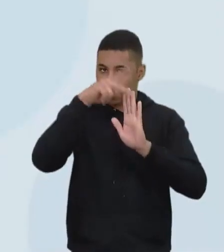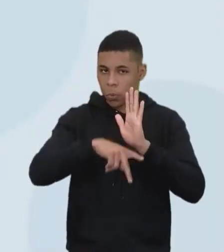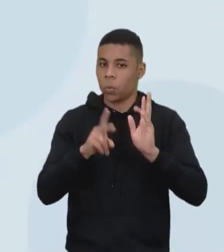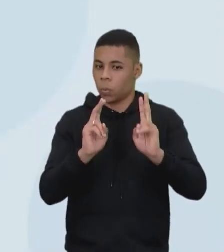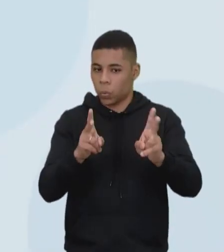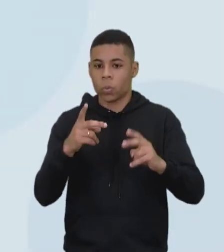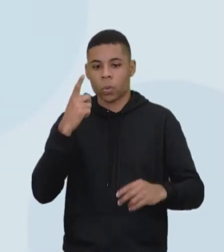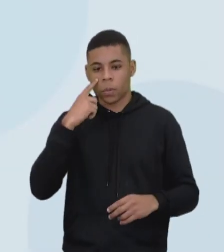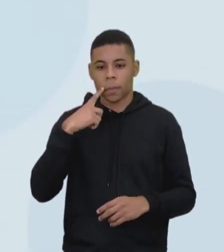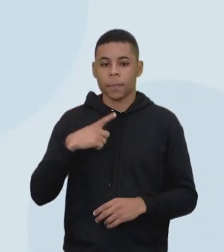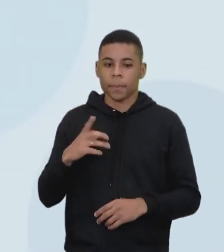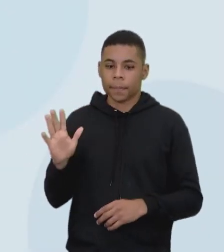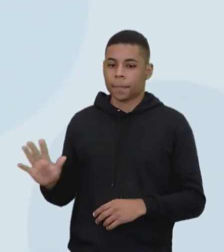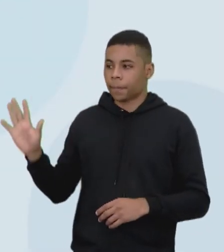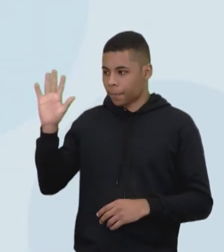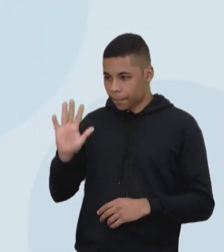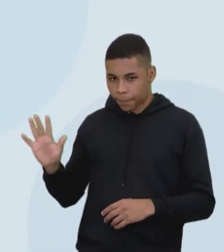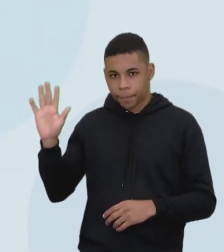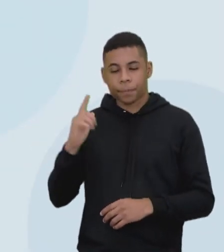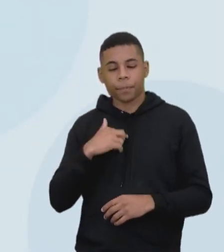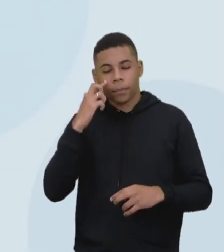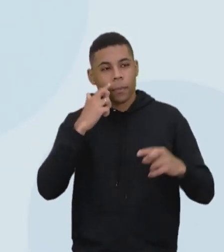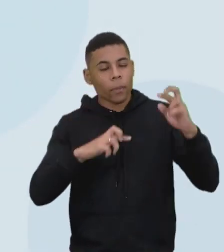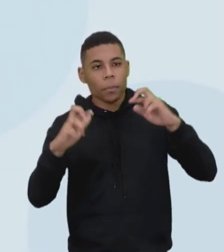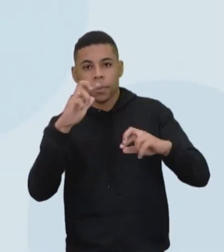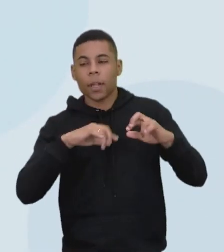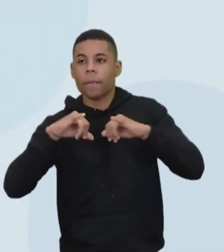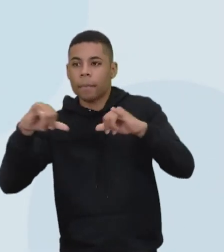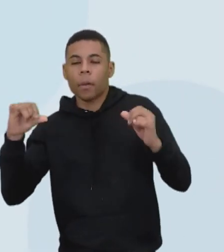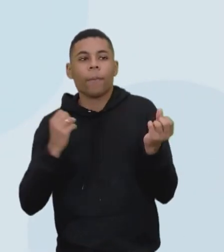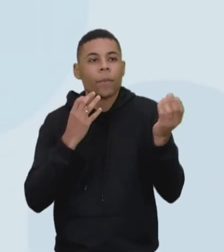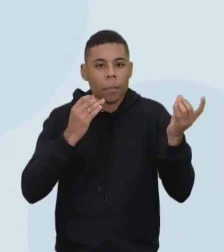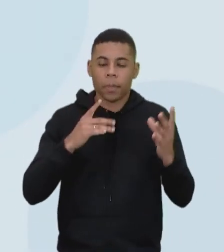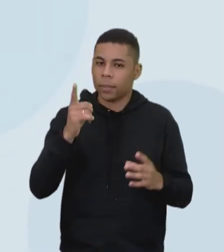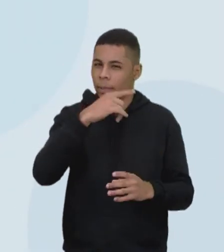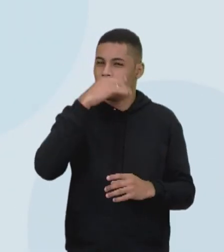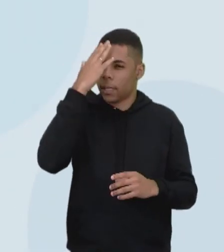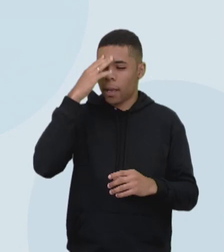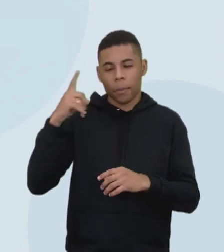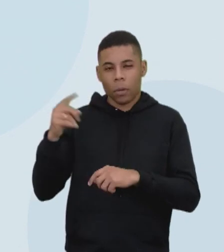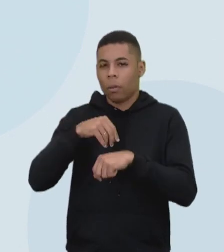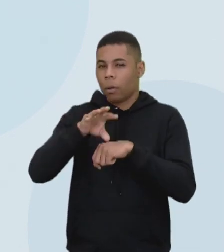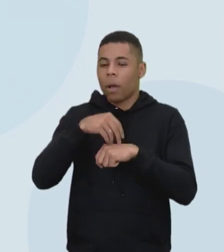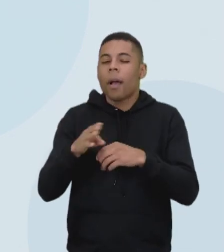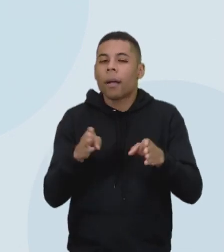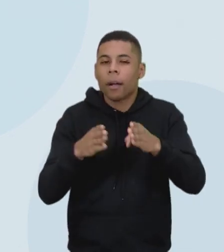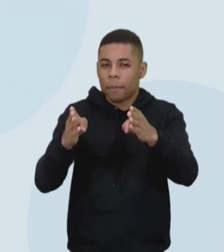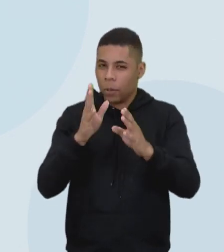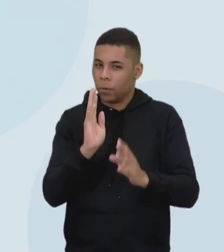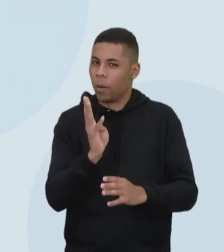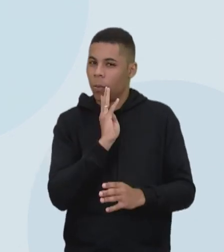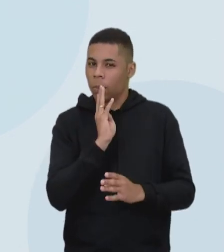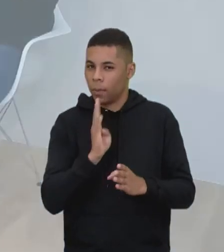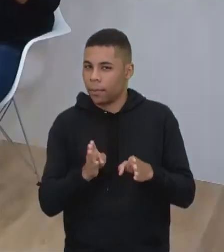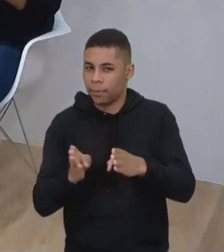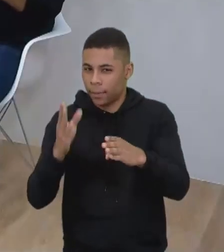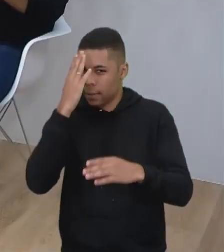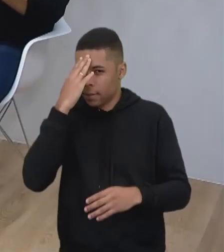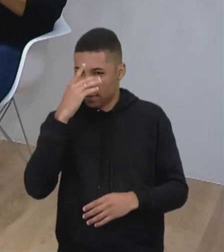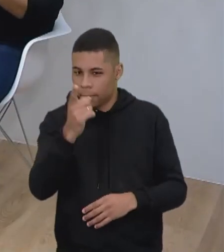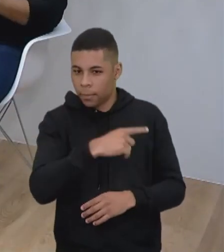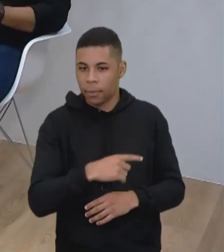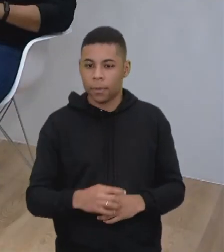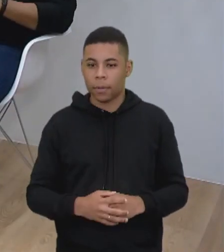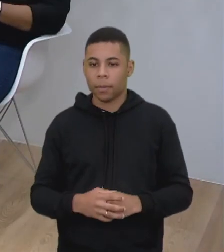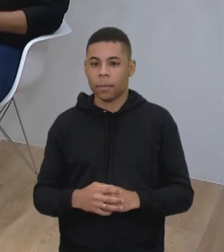de observatório de mídias. Continue, acredito que você está no caminho. Se não está, continue também fazendo o seu jornal comunitário, tá? Vocês não